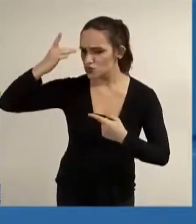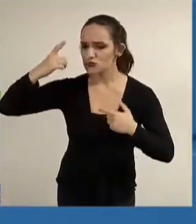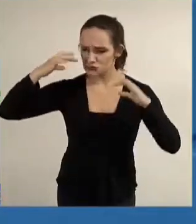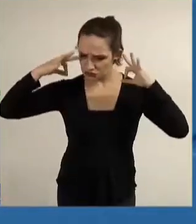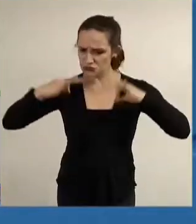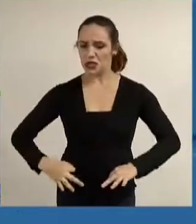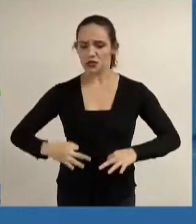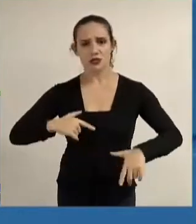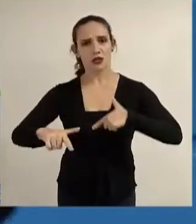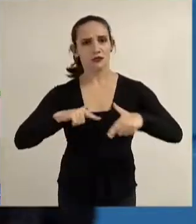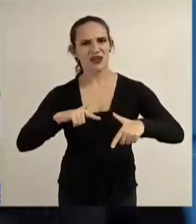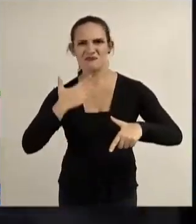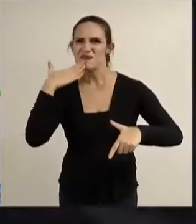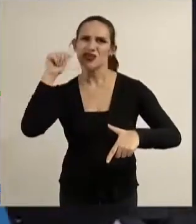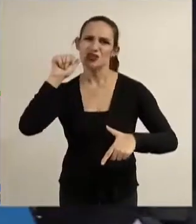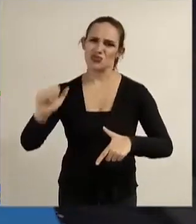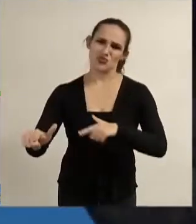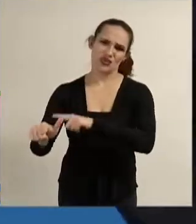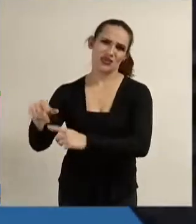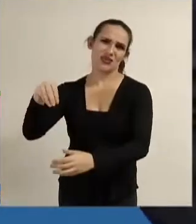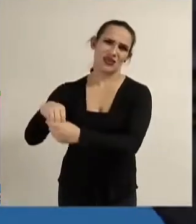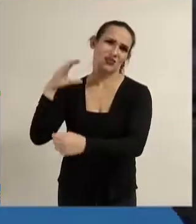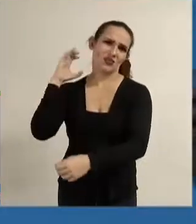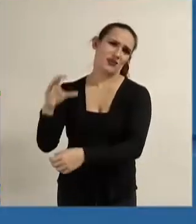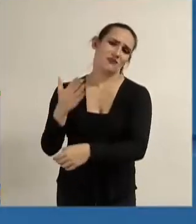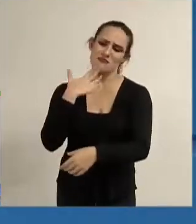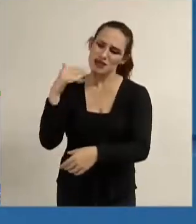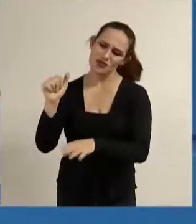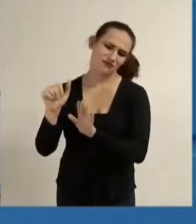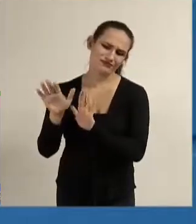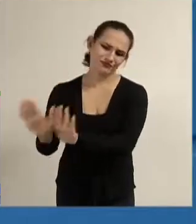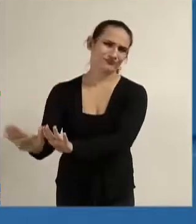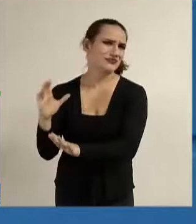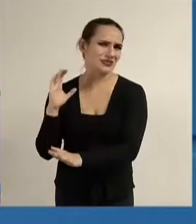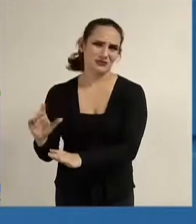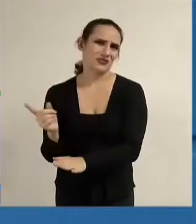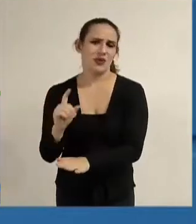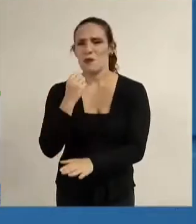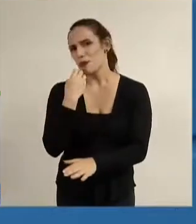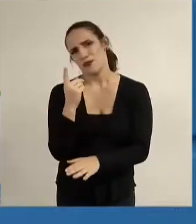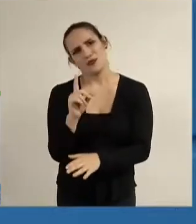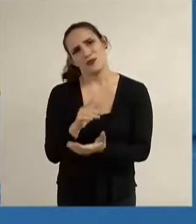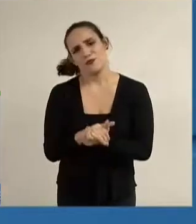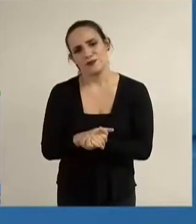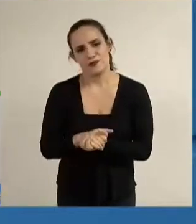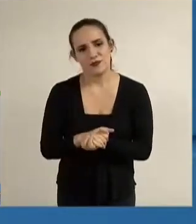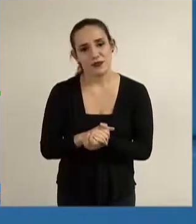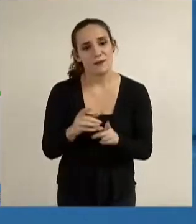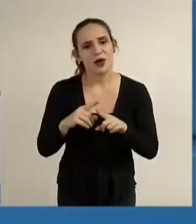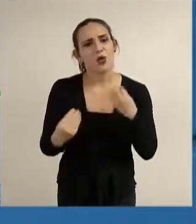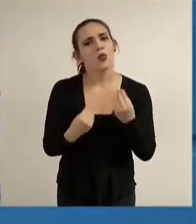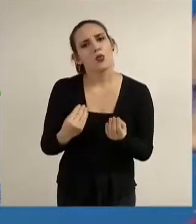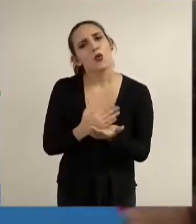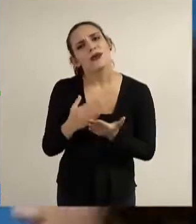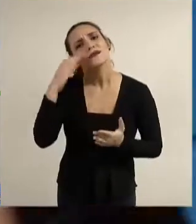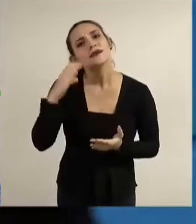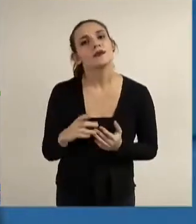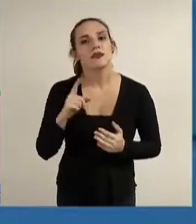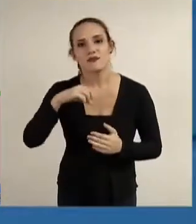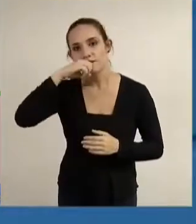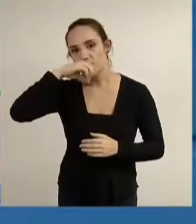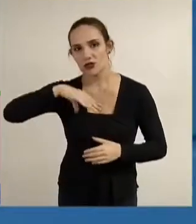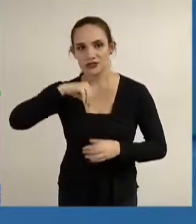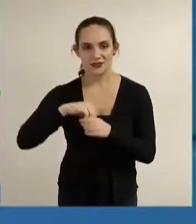mulher trabalhadora, do que adentrar ao mundo do crime. E o crime, ele começa com a violência doméstica, e aí